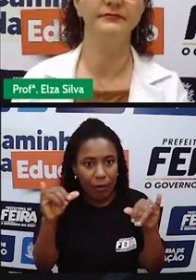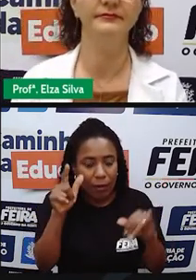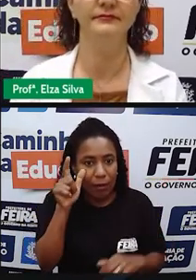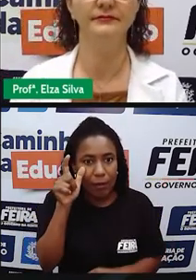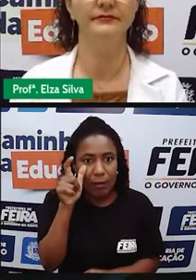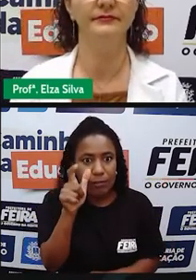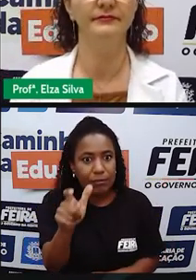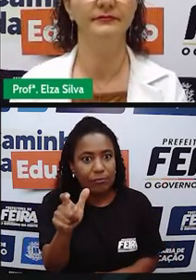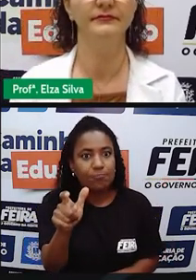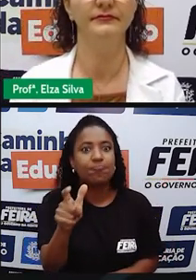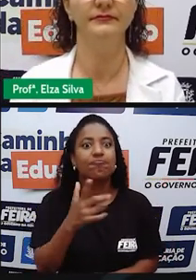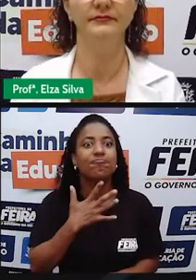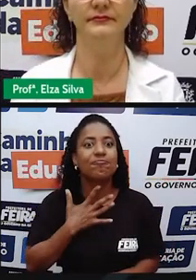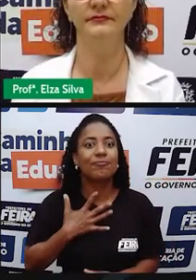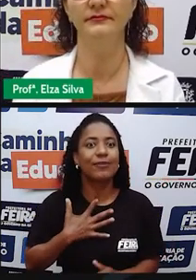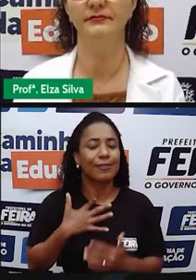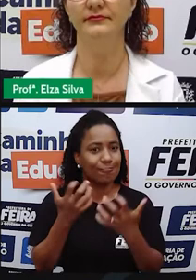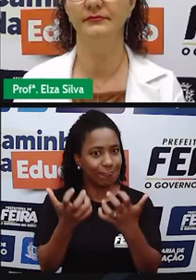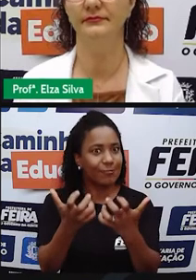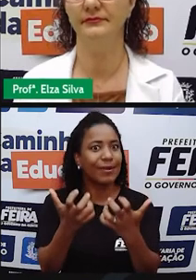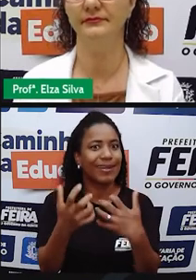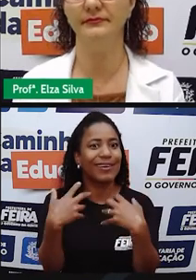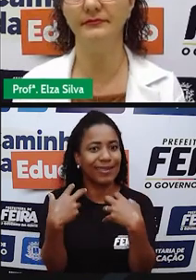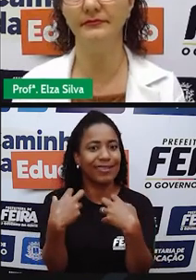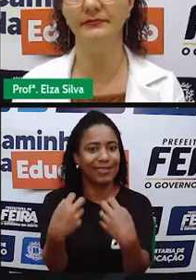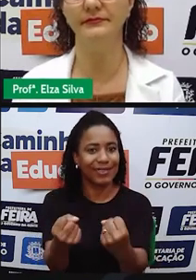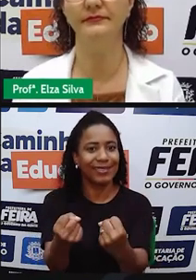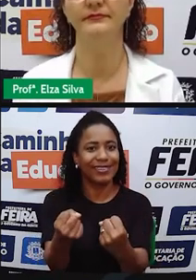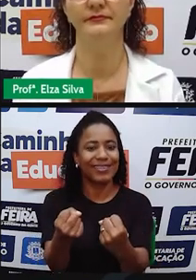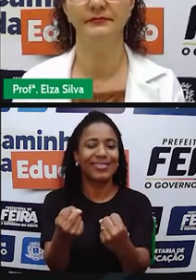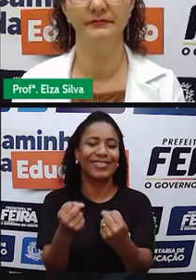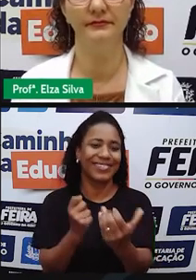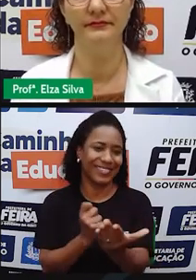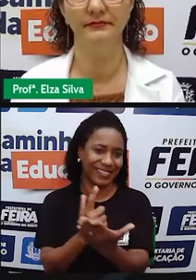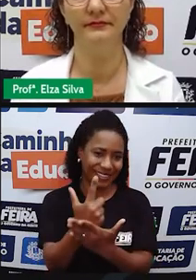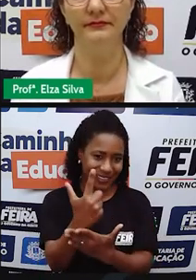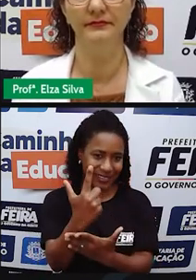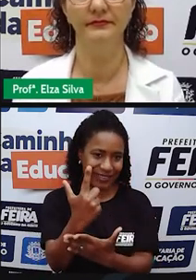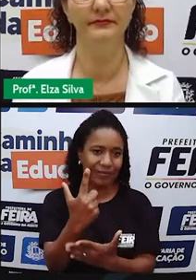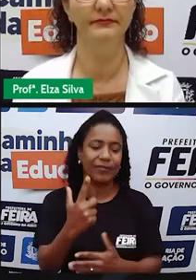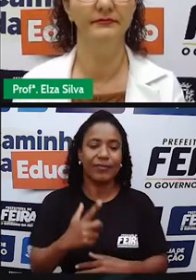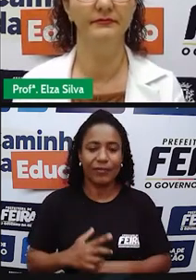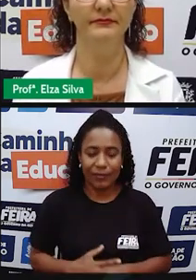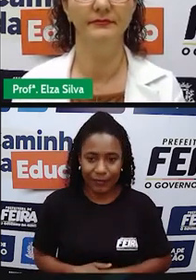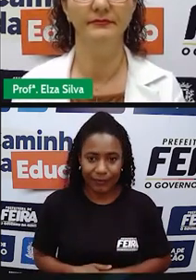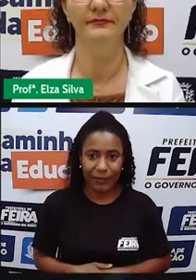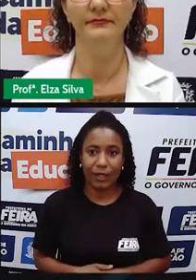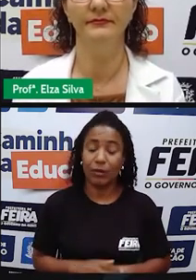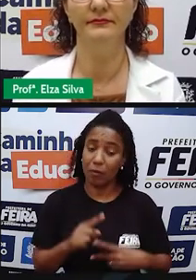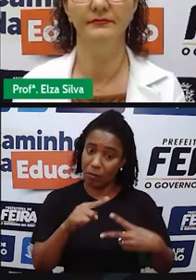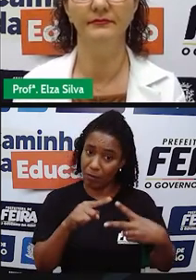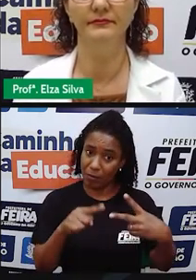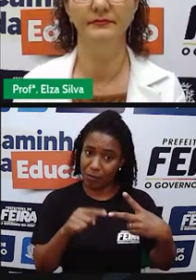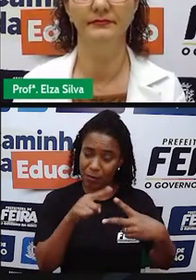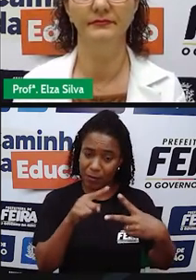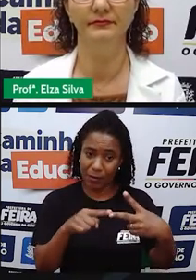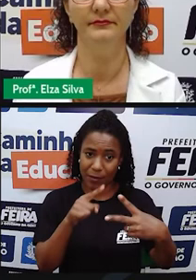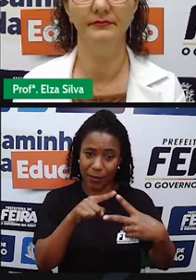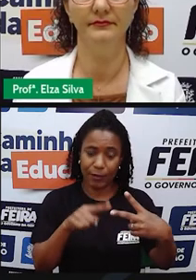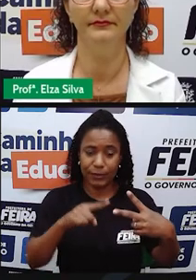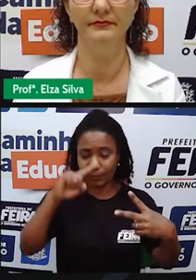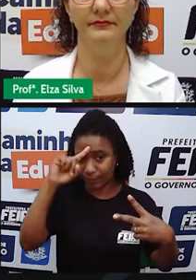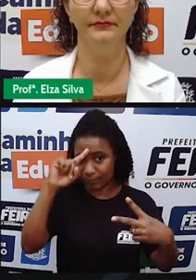propaganda a querer agir da forma como é dita. Então, nós temos duas formas para o imperative form. Na